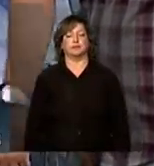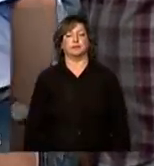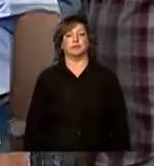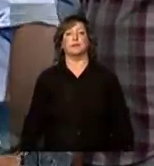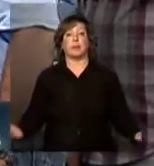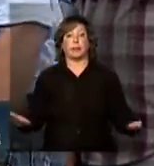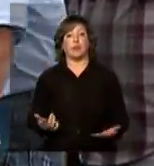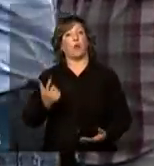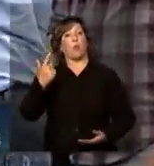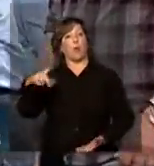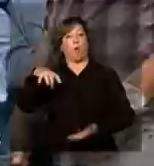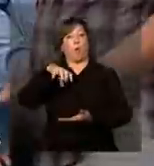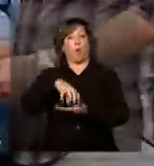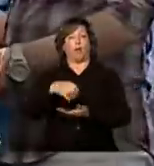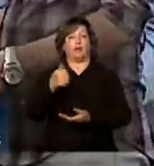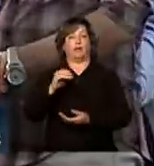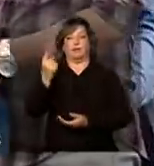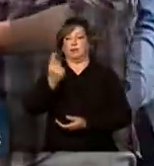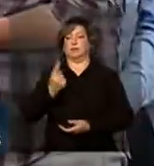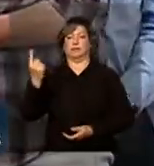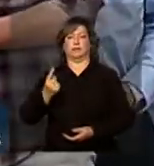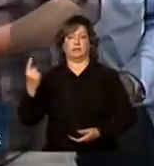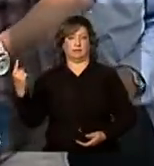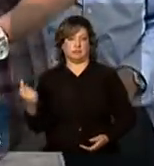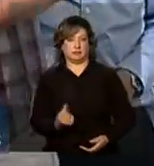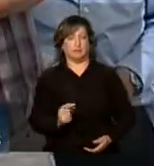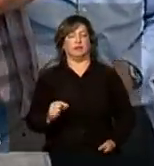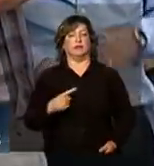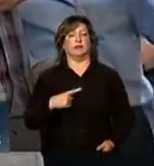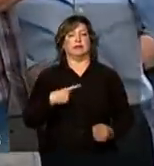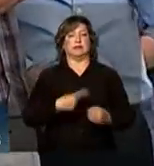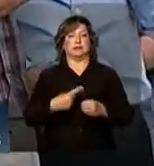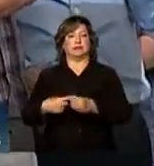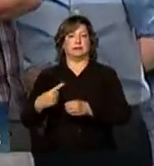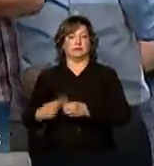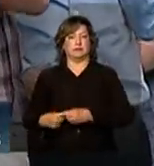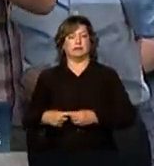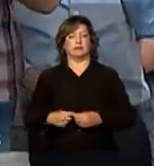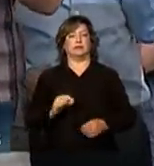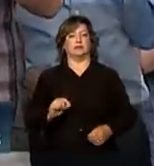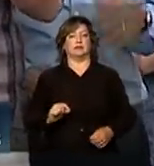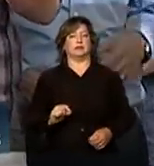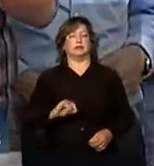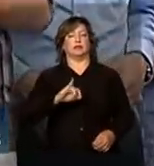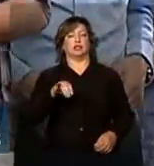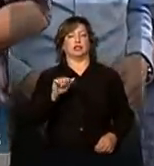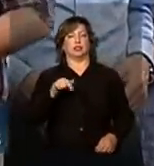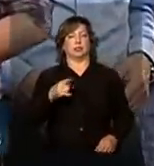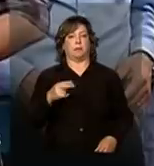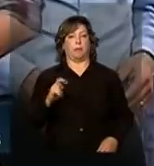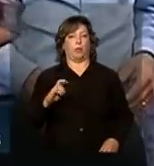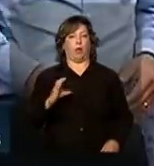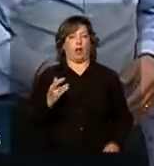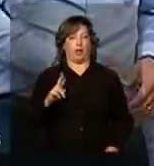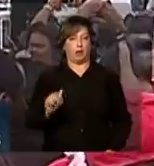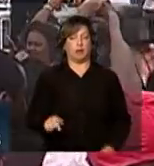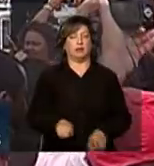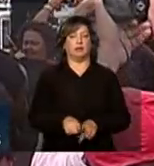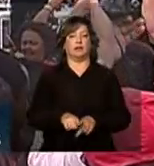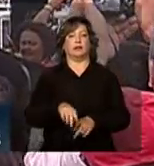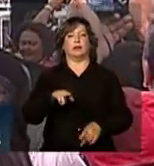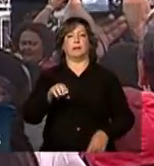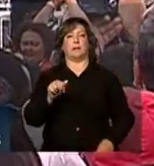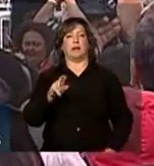Pires Gomes Itueta Cláudio bo Jampruca Renato Vieira Cacique